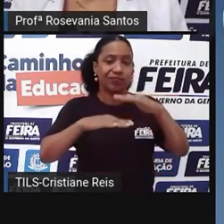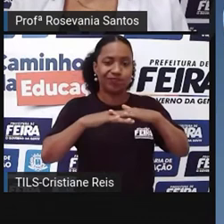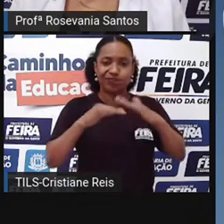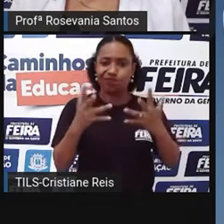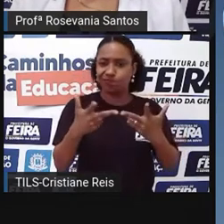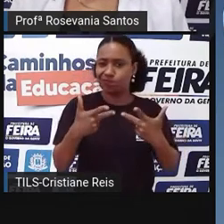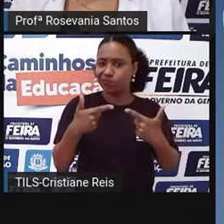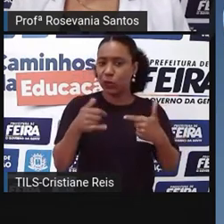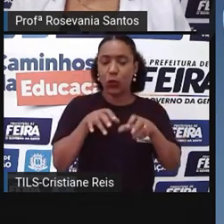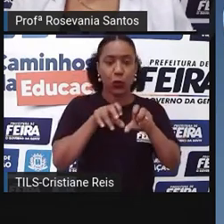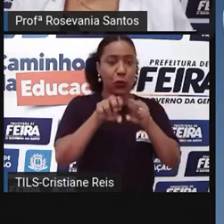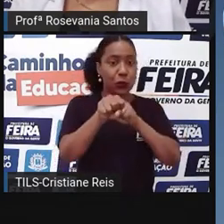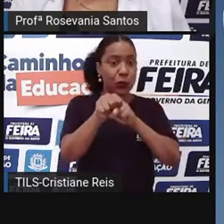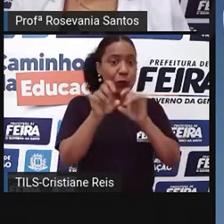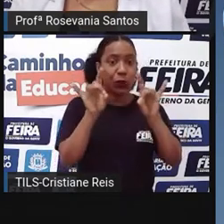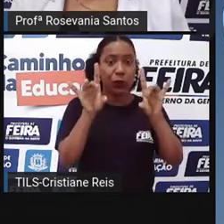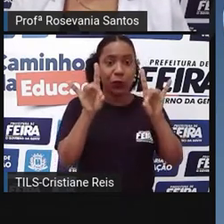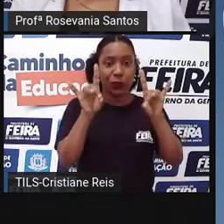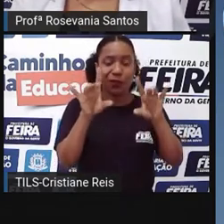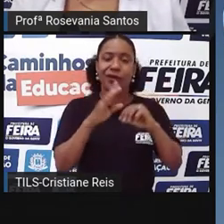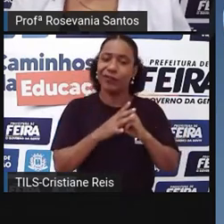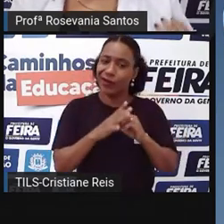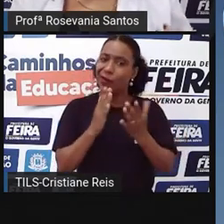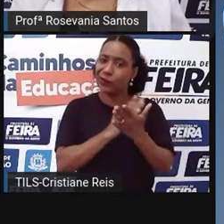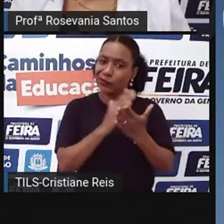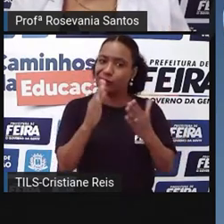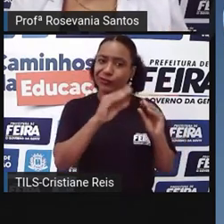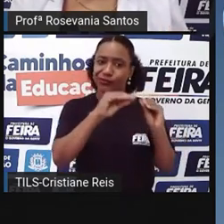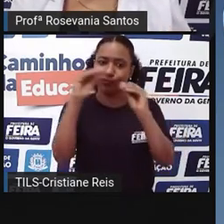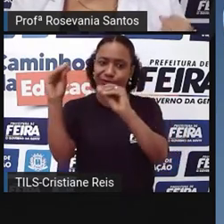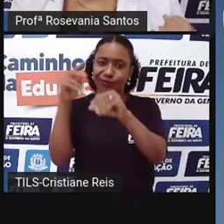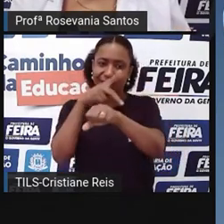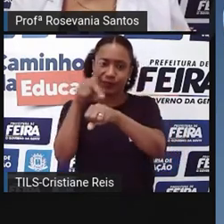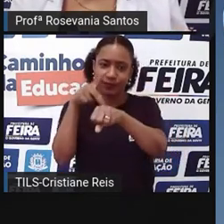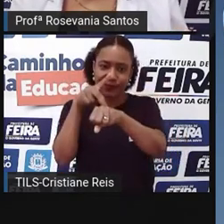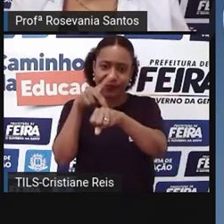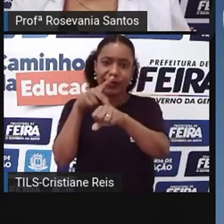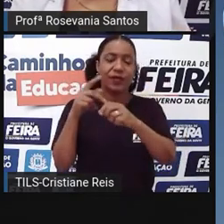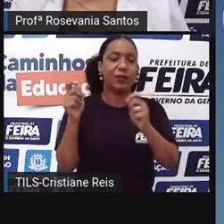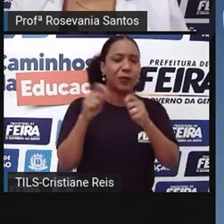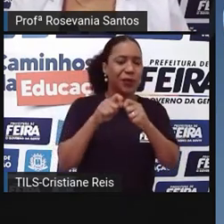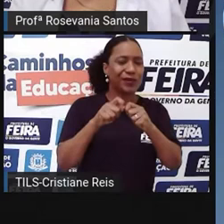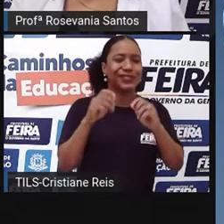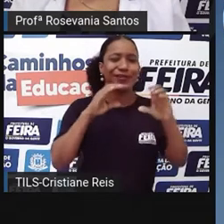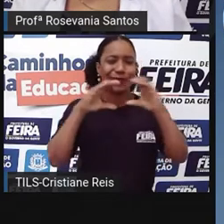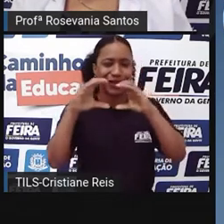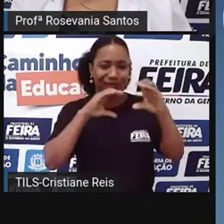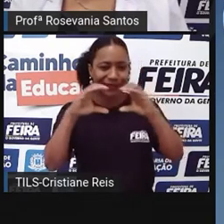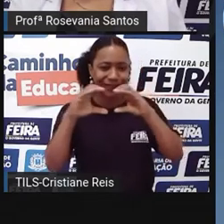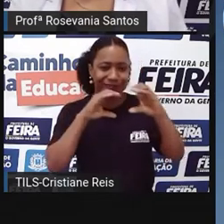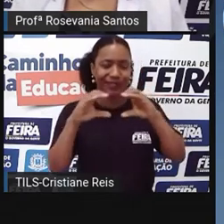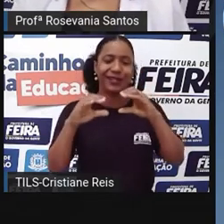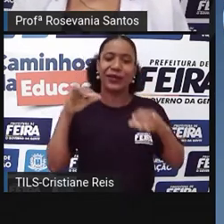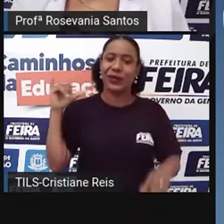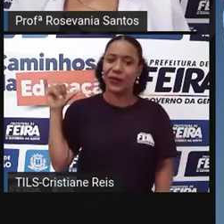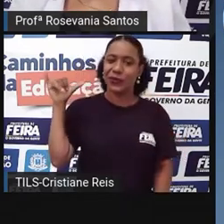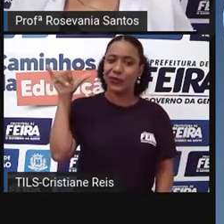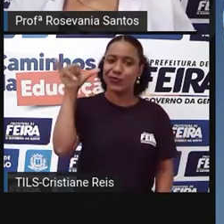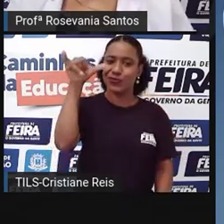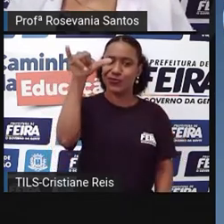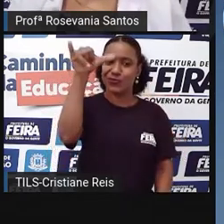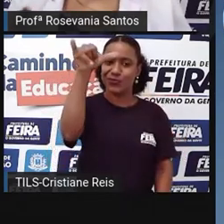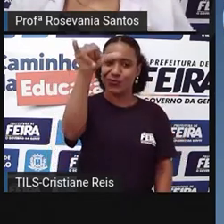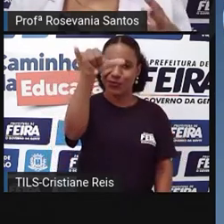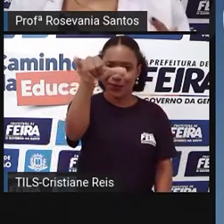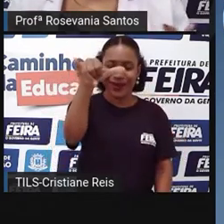qualificada. Então, permitem a instalação de indústrias de telecomunicações, de aeronáutica, né, exemplo, né, da Embraer.